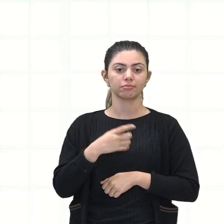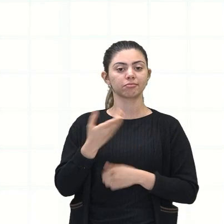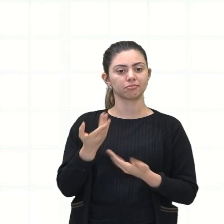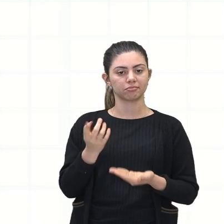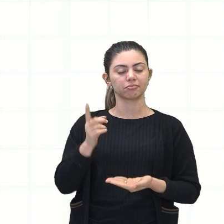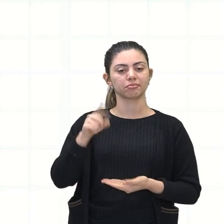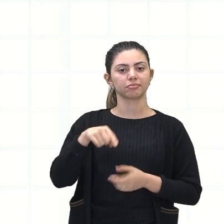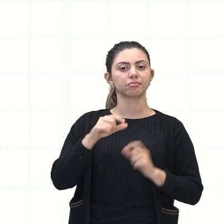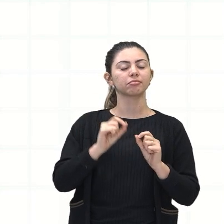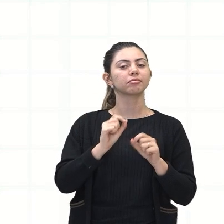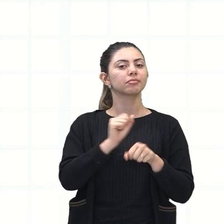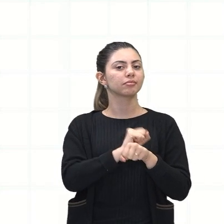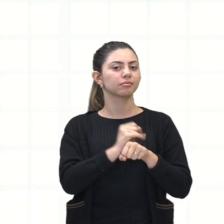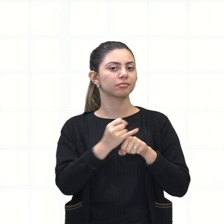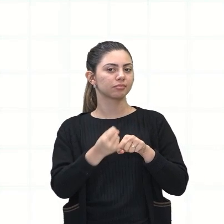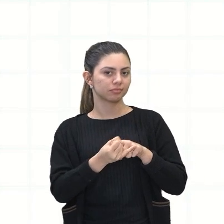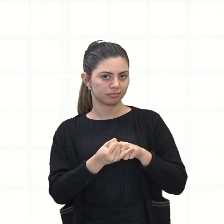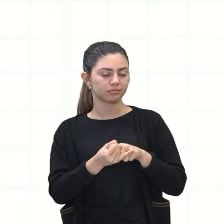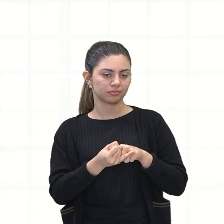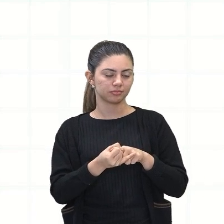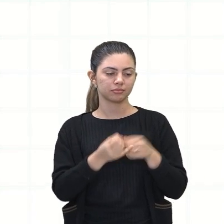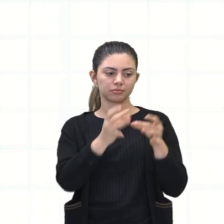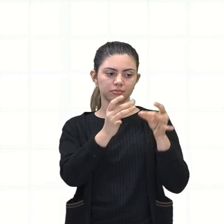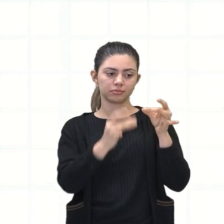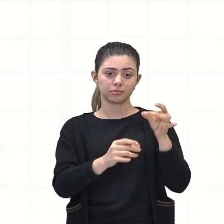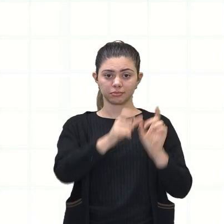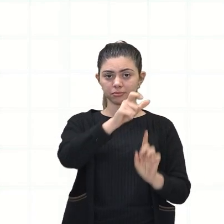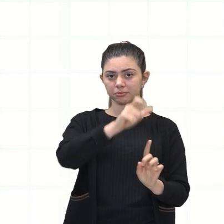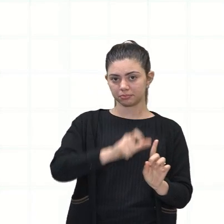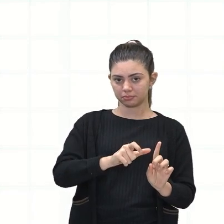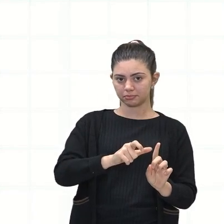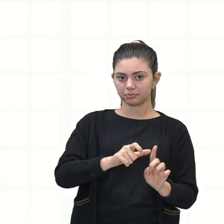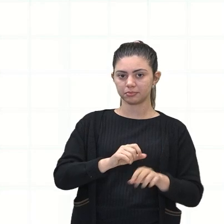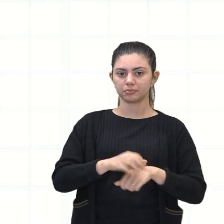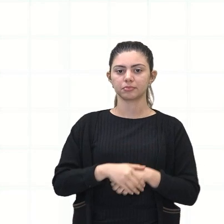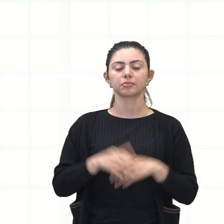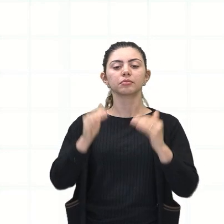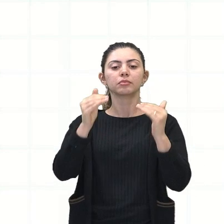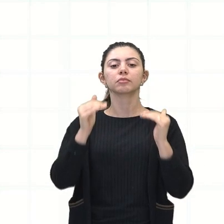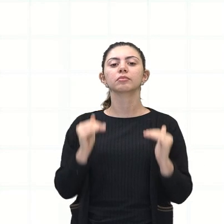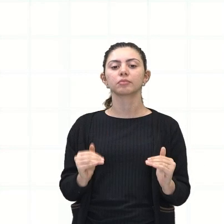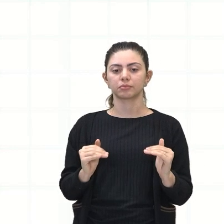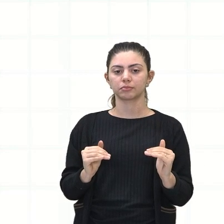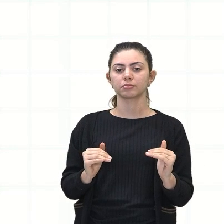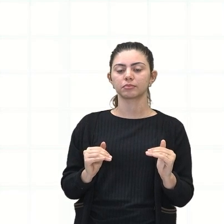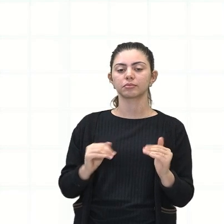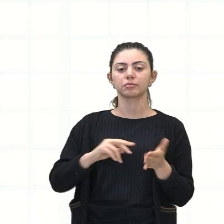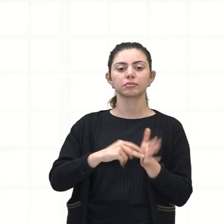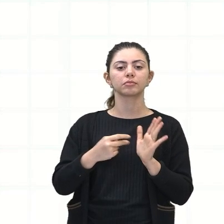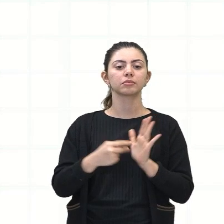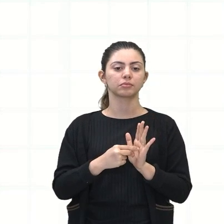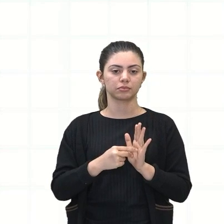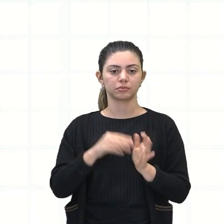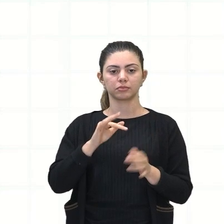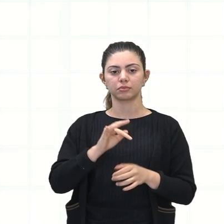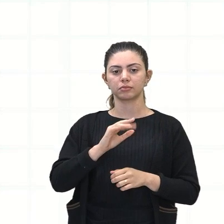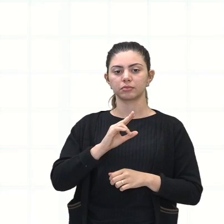adjetivo, você está descrevendo alguém. E fluent é fluente mesmo. Fluente.